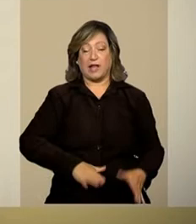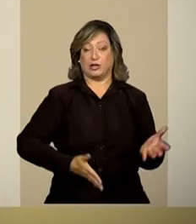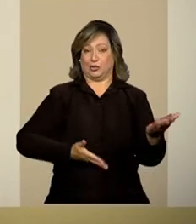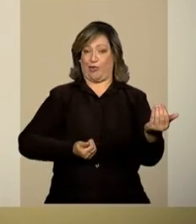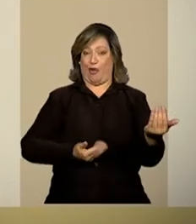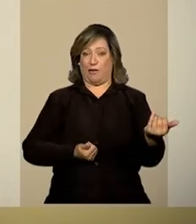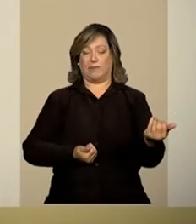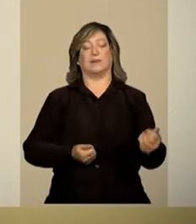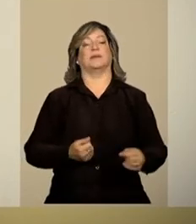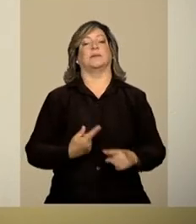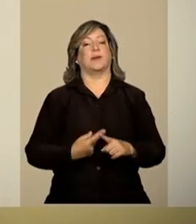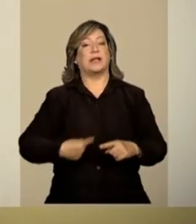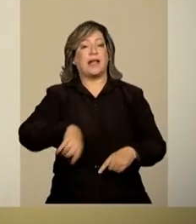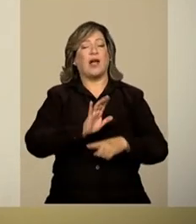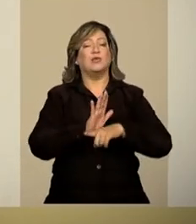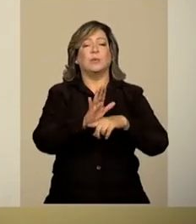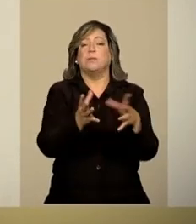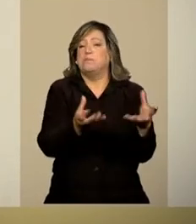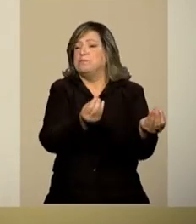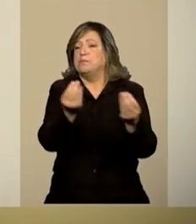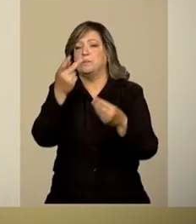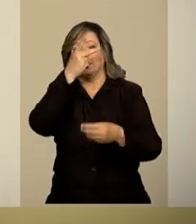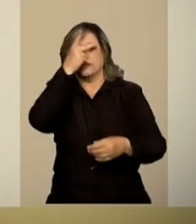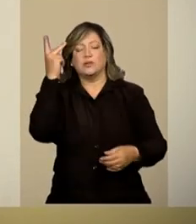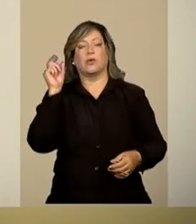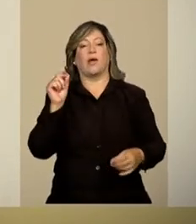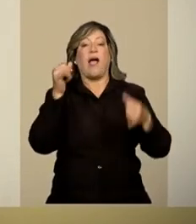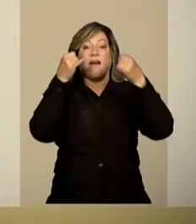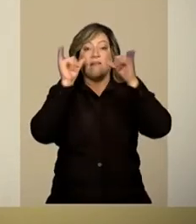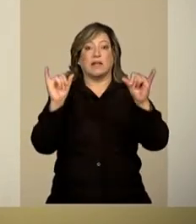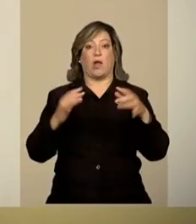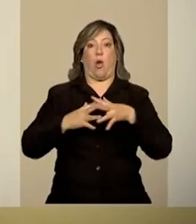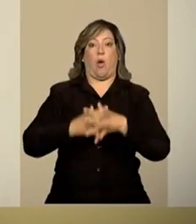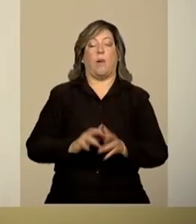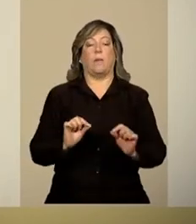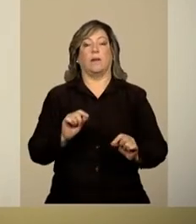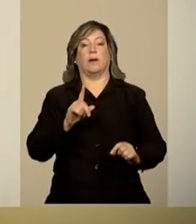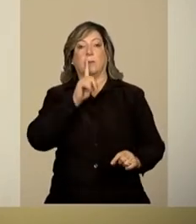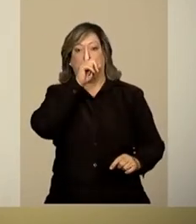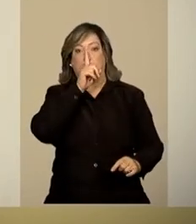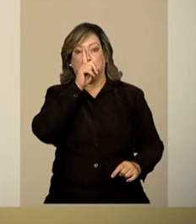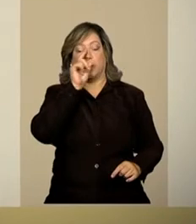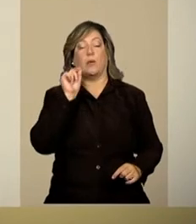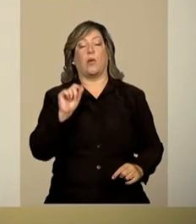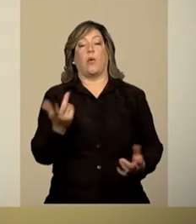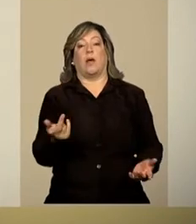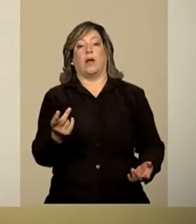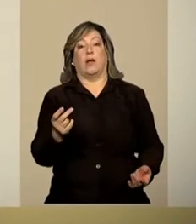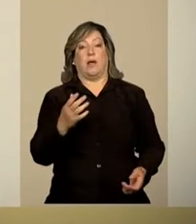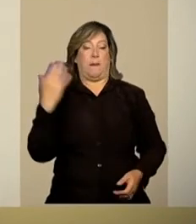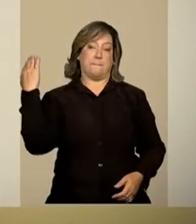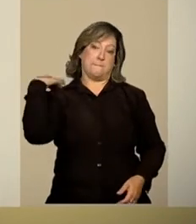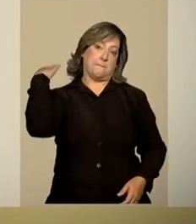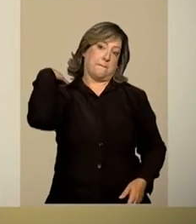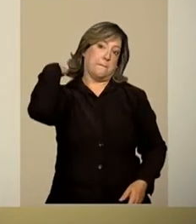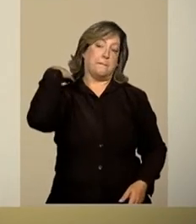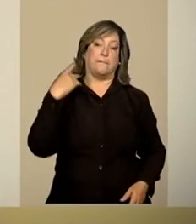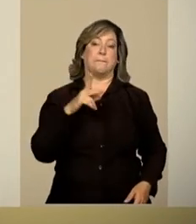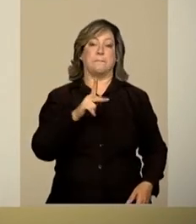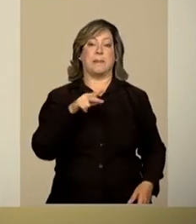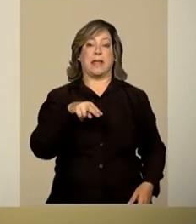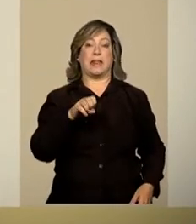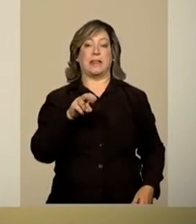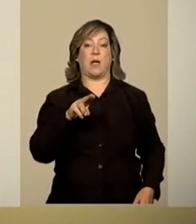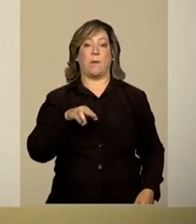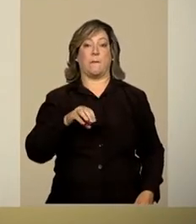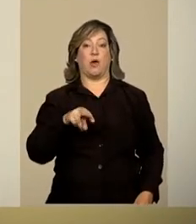e os jovens isso ajudou muita gente a evitar complicações como por exemplo uma pneumonia que pode levar a criança